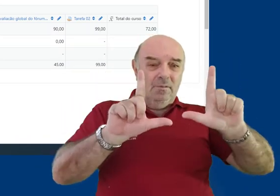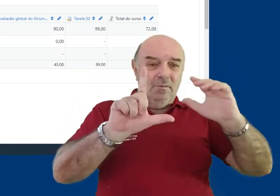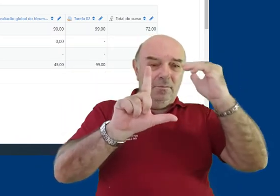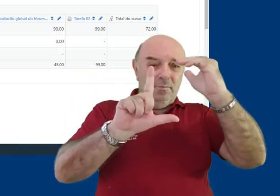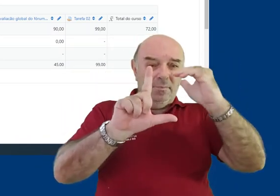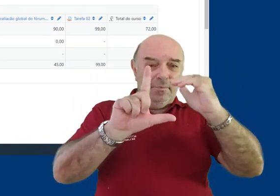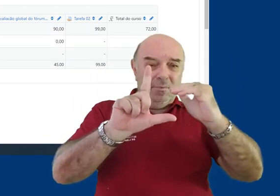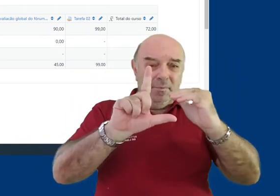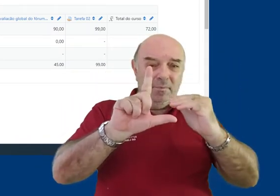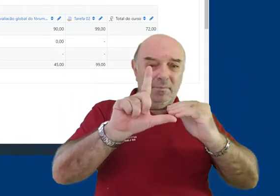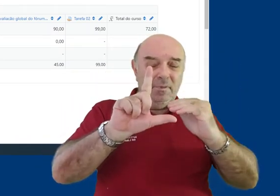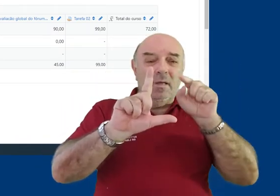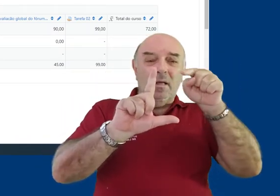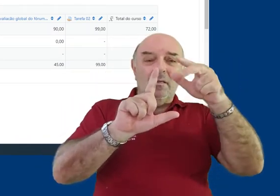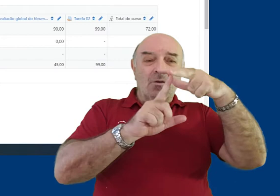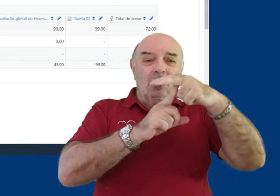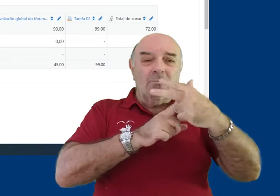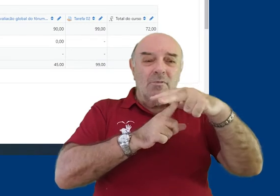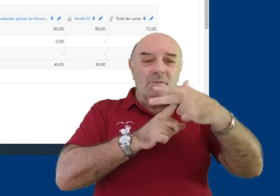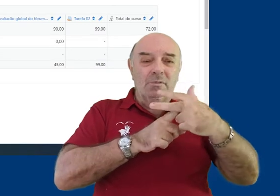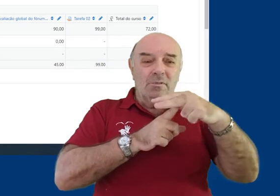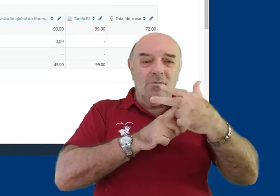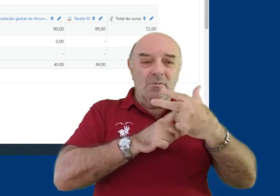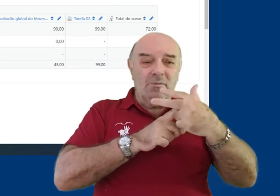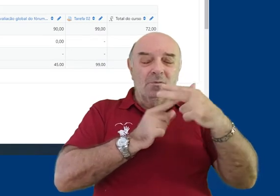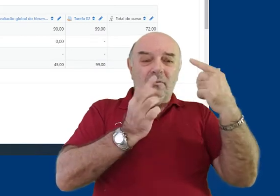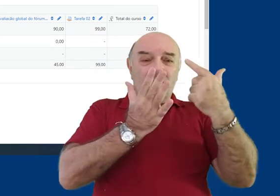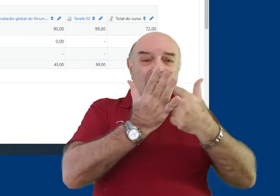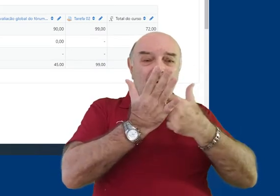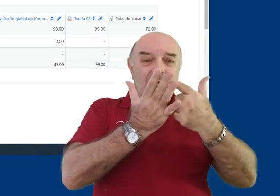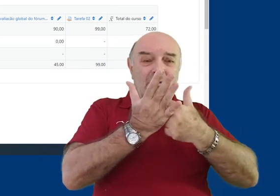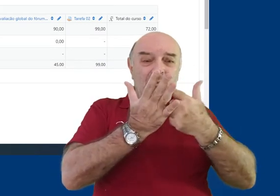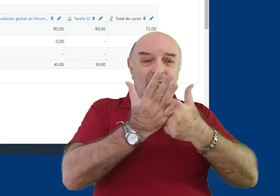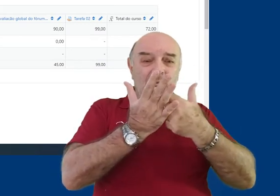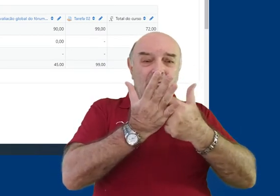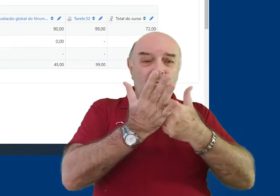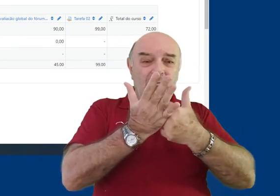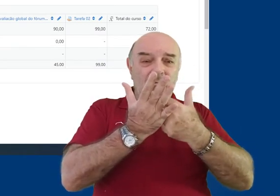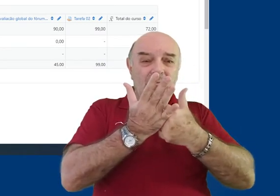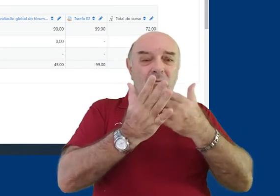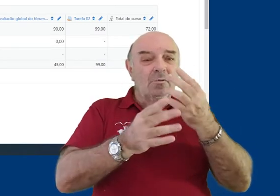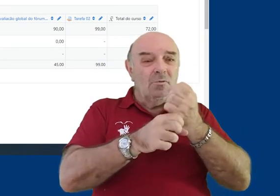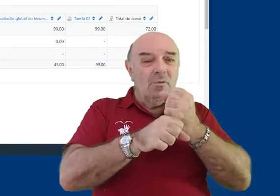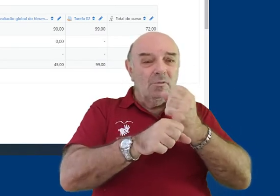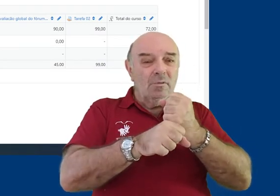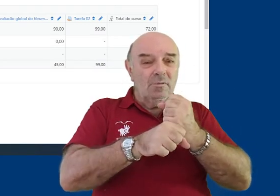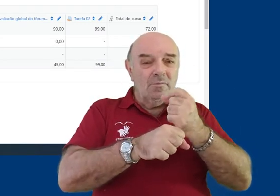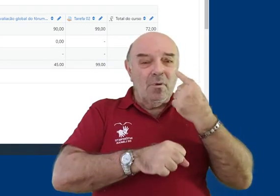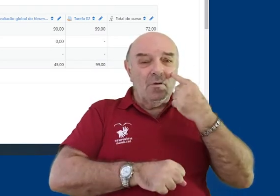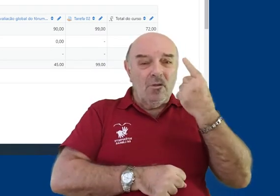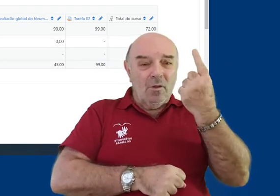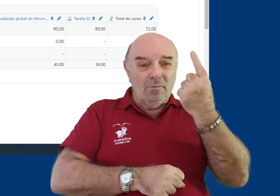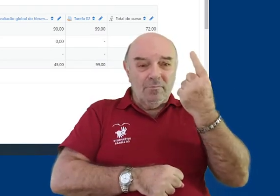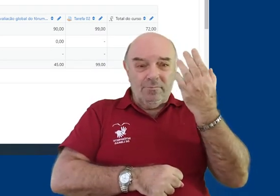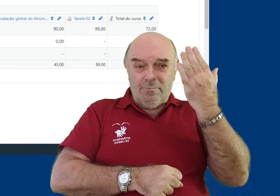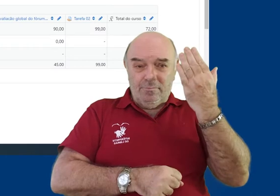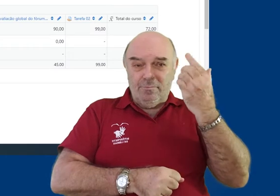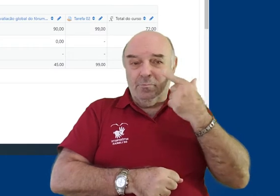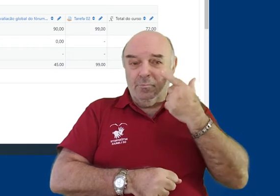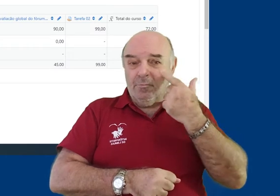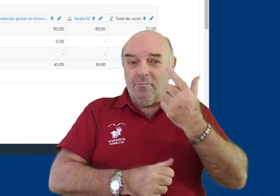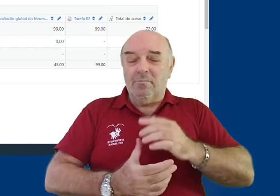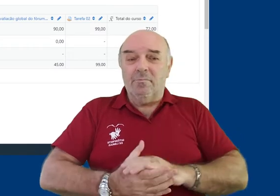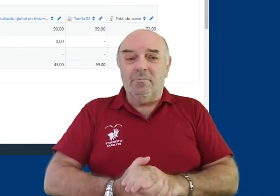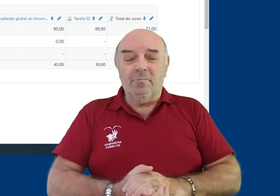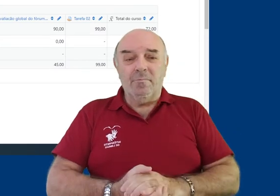modos do livro de notas. Em configurações, teremos a opção Configuração do livro